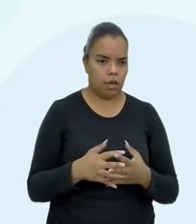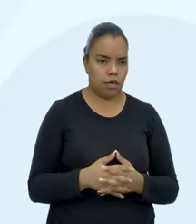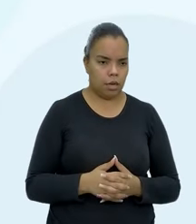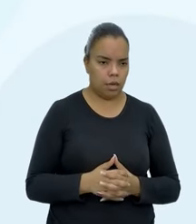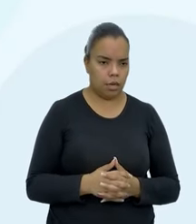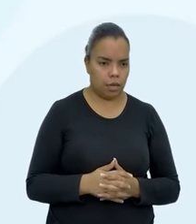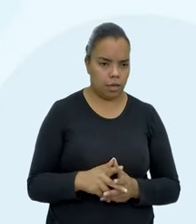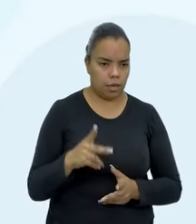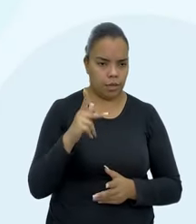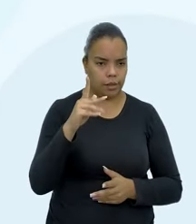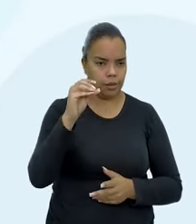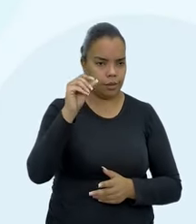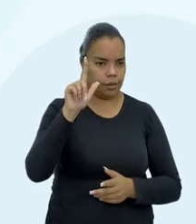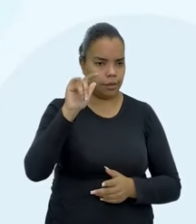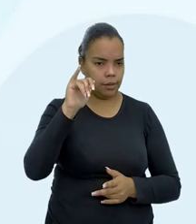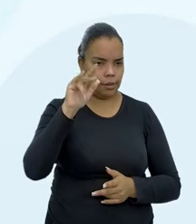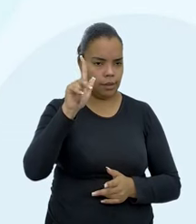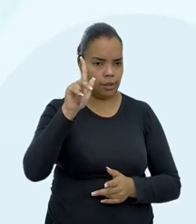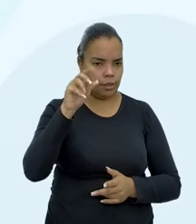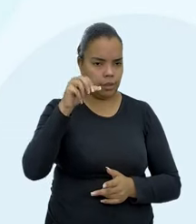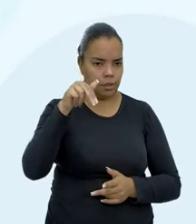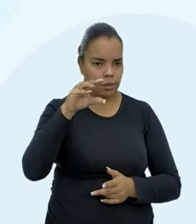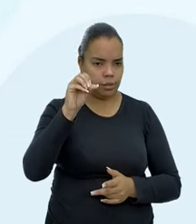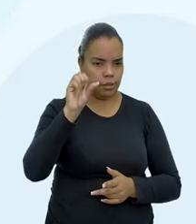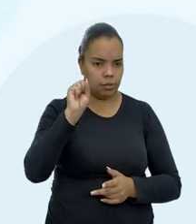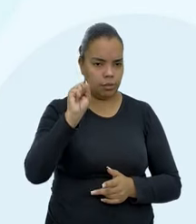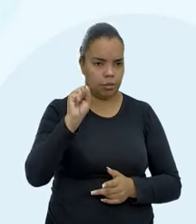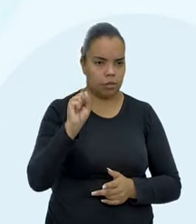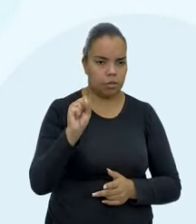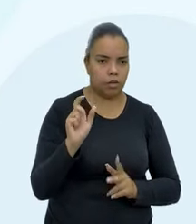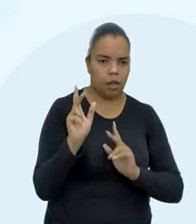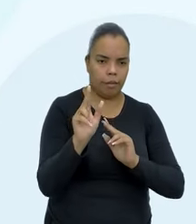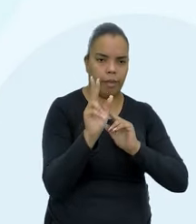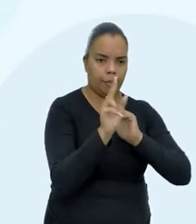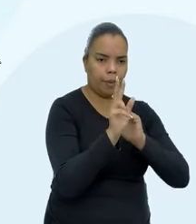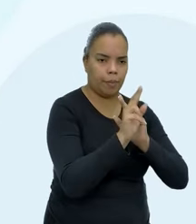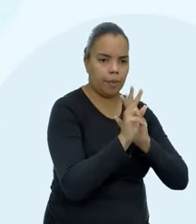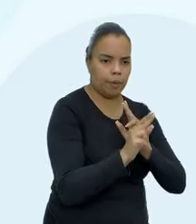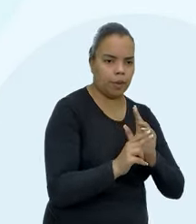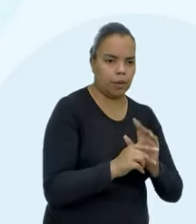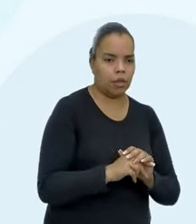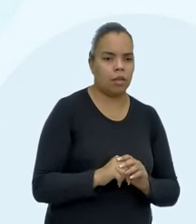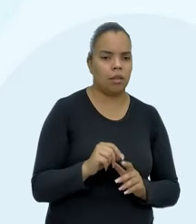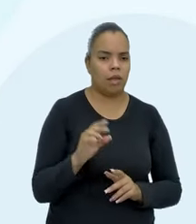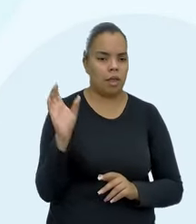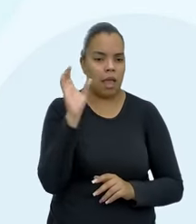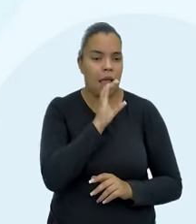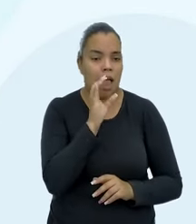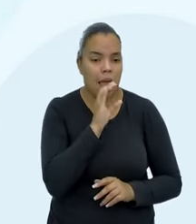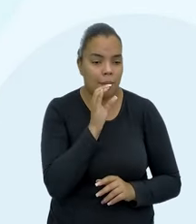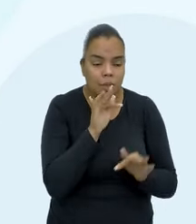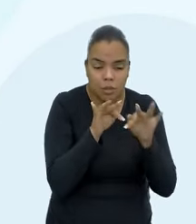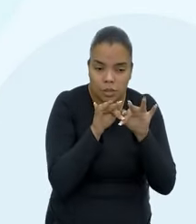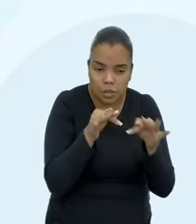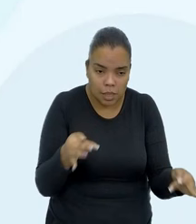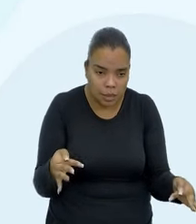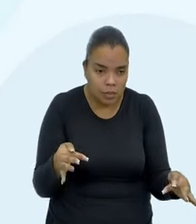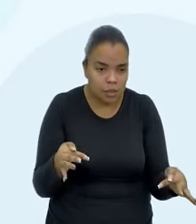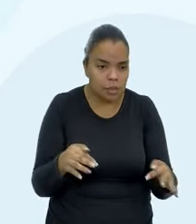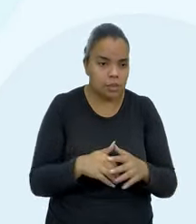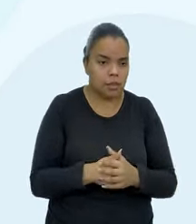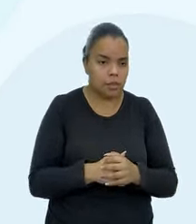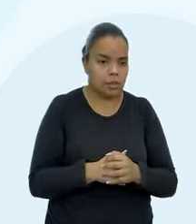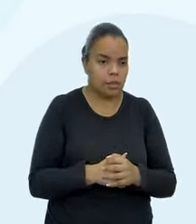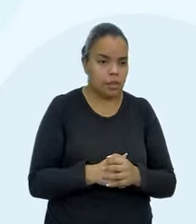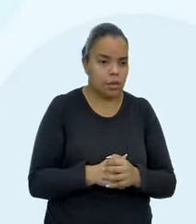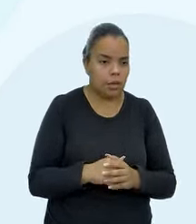falar em polígonos regulares diagonais de polígonos é cálculo de área gente isso tudo é muito rápido muito simples né